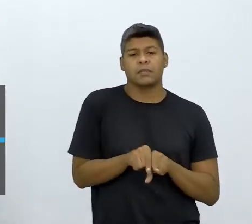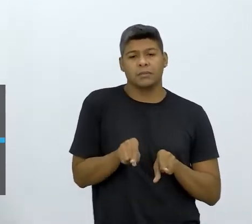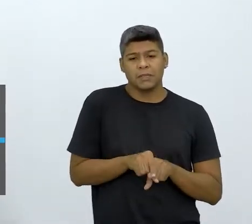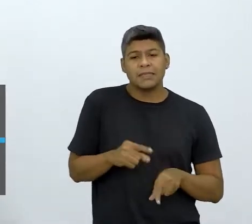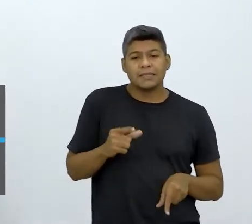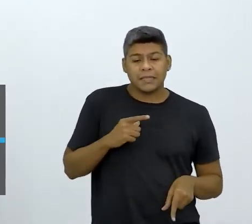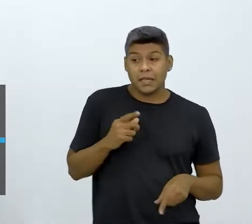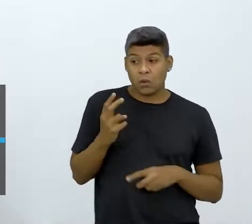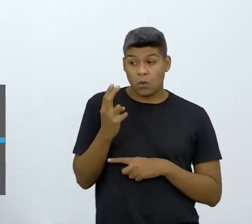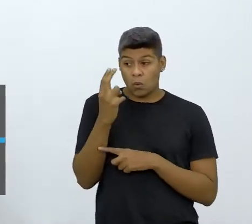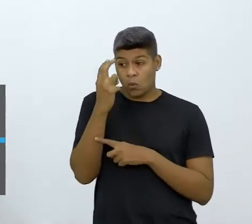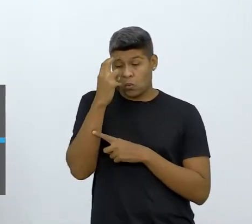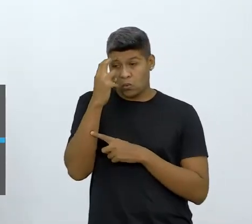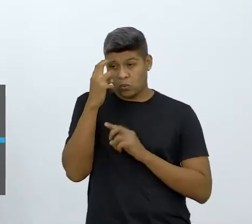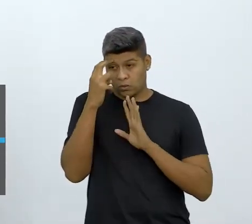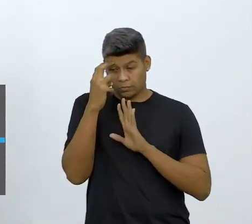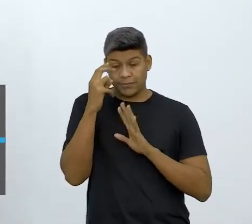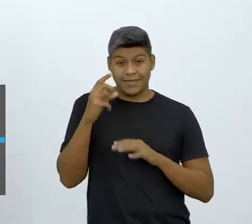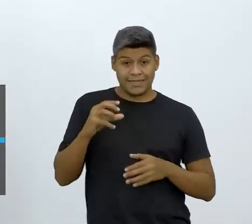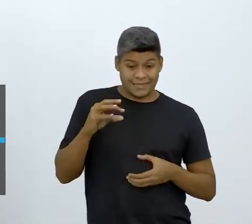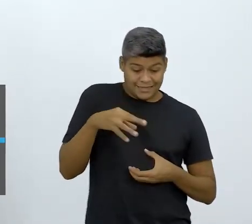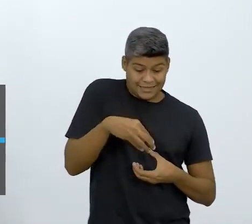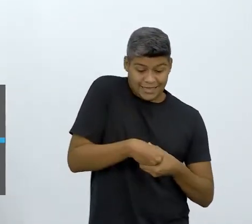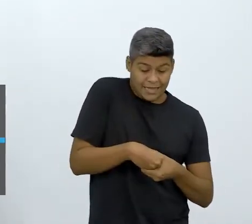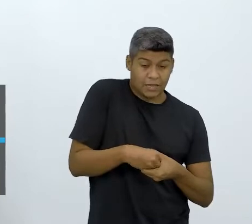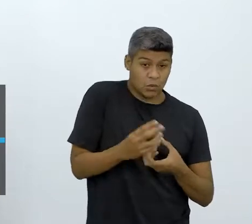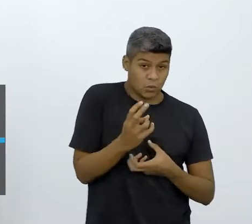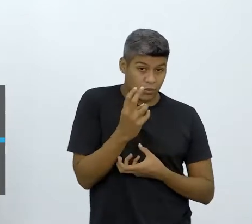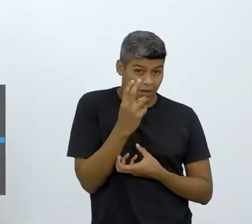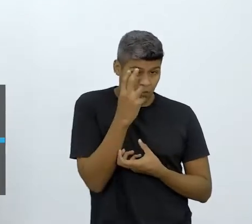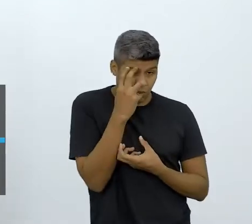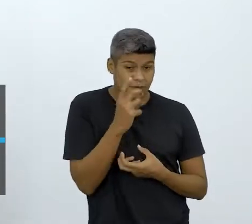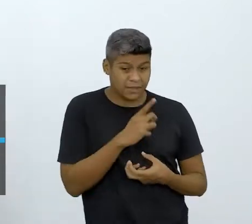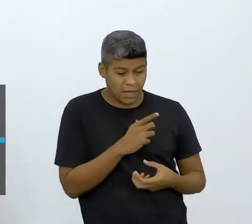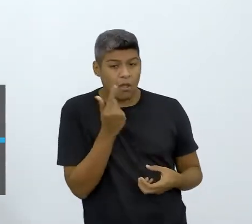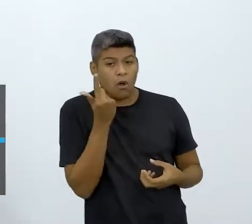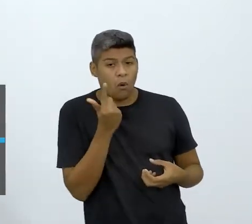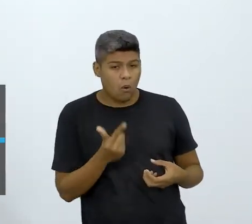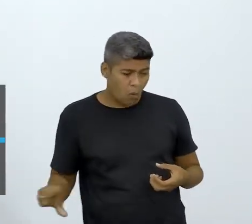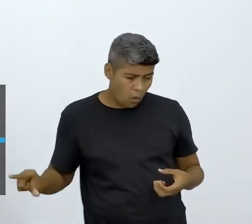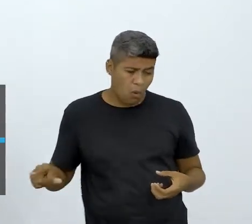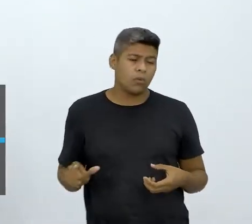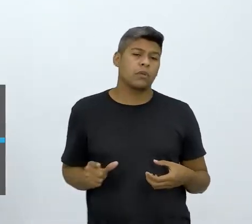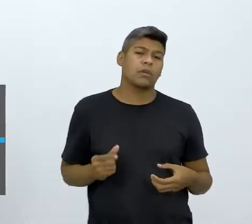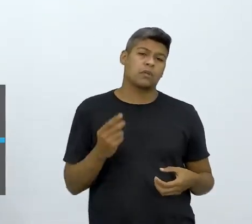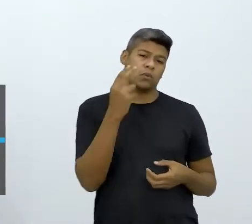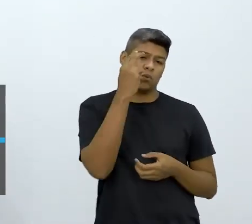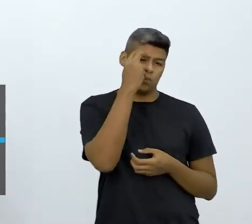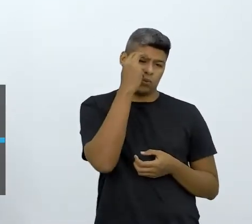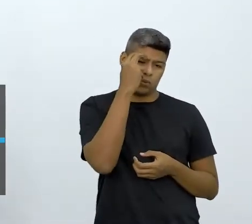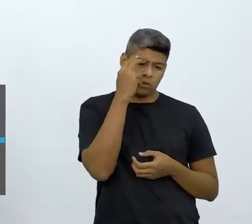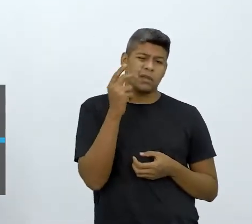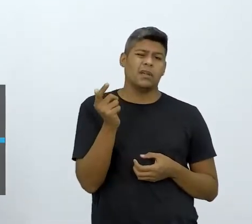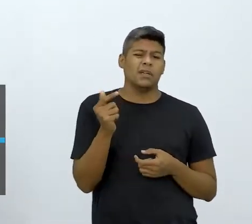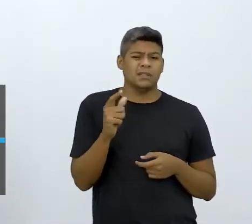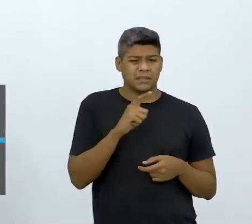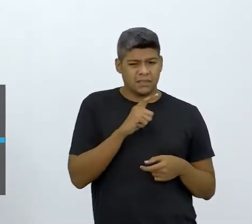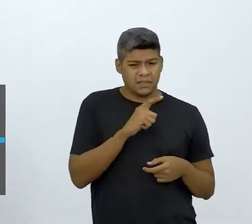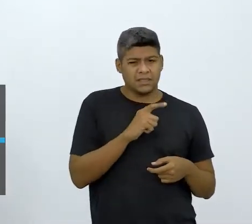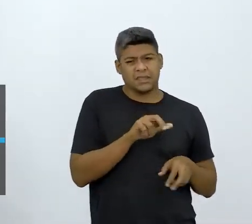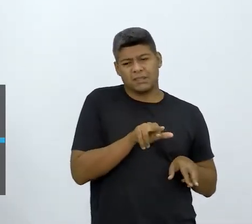a cultura, e dentro da cultura, dentro do universo da cultura, nós temos muitas contraculturas e temos as contraculturas que são